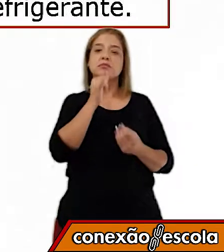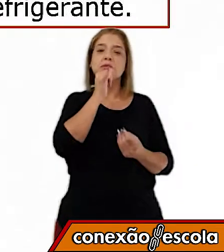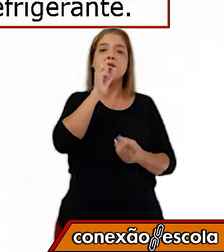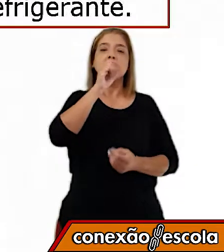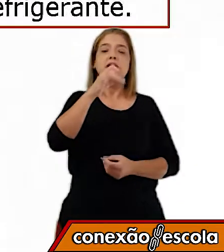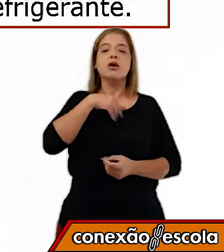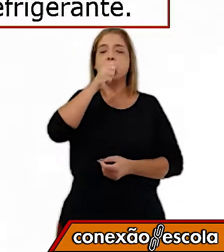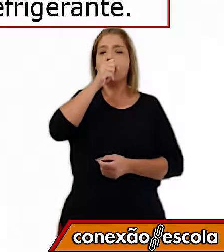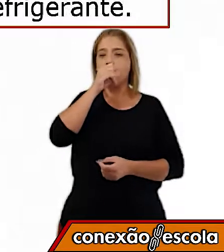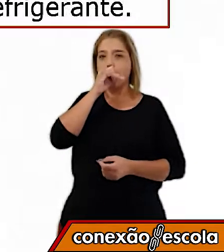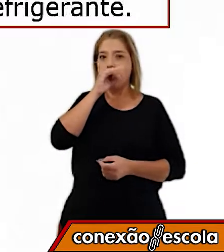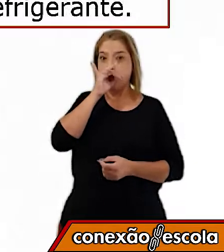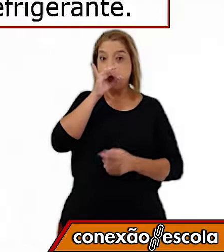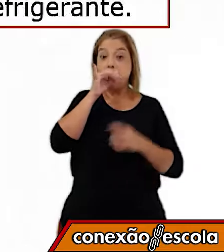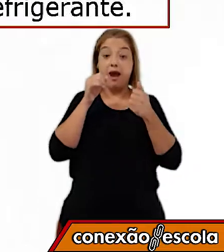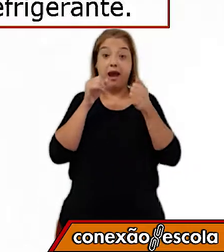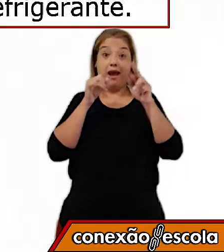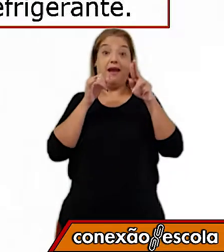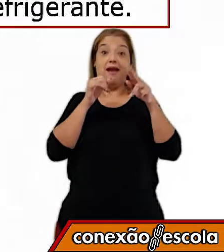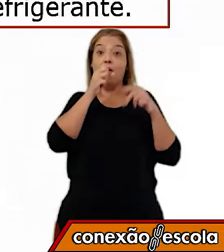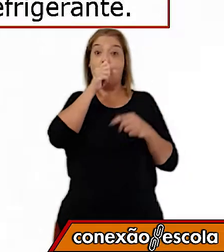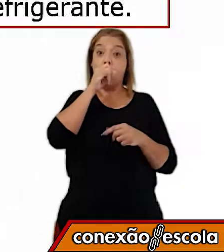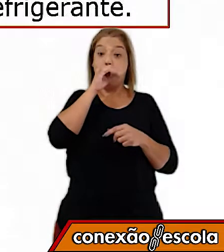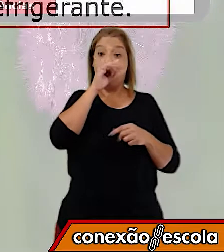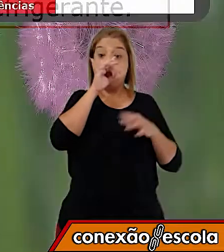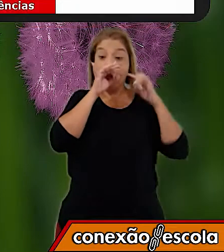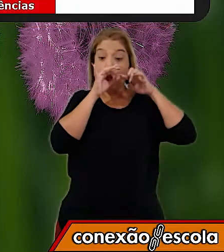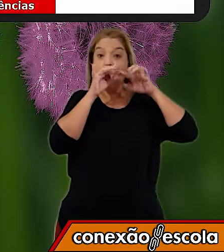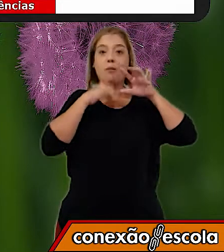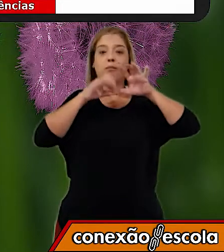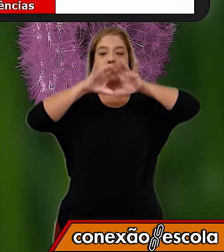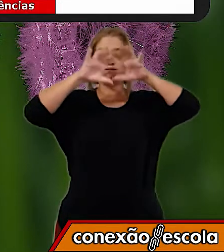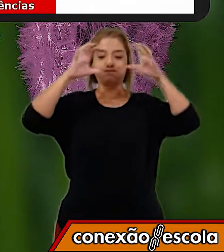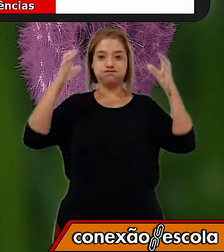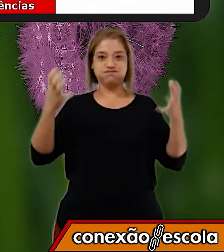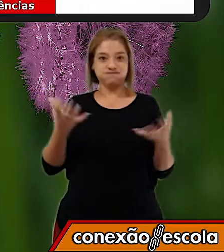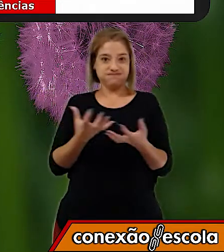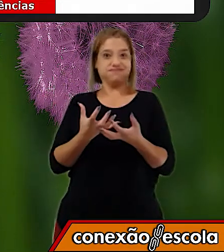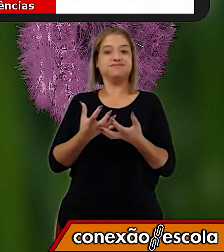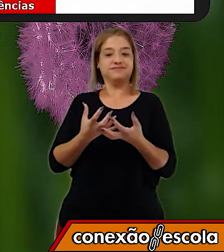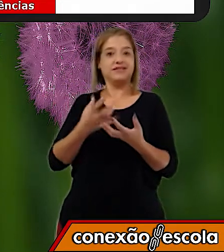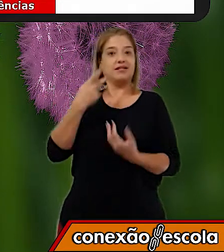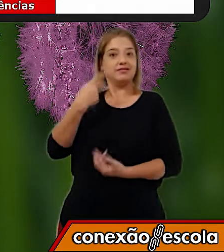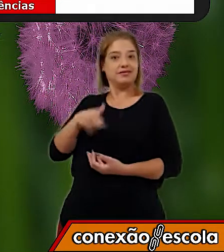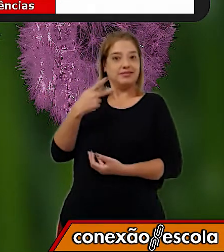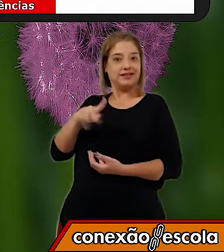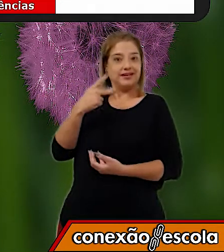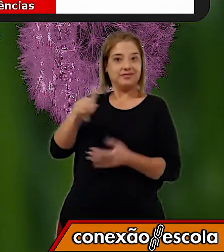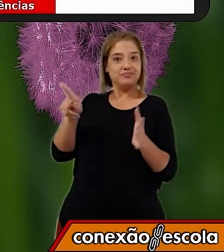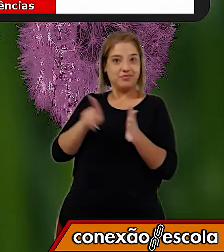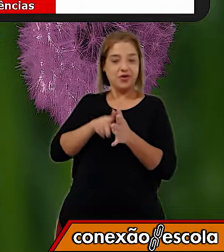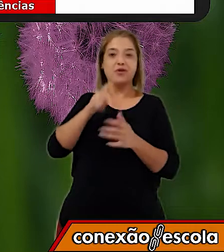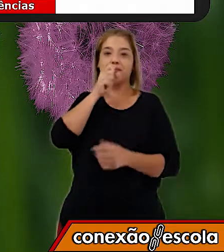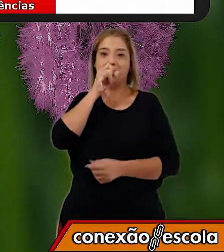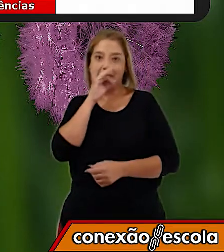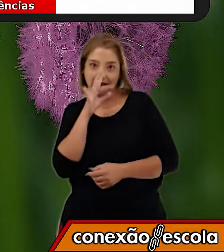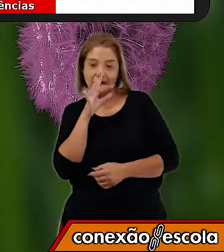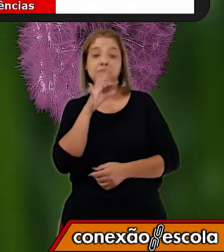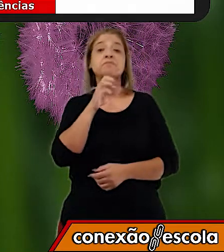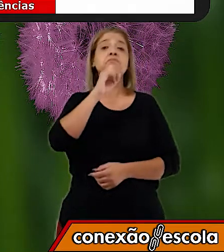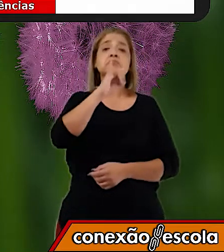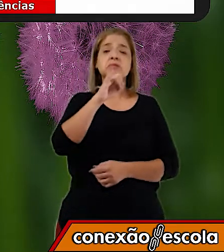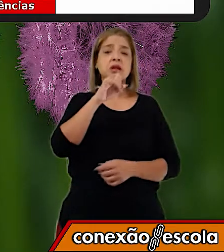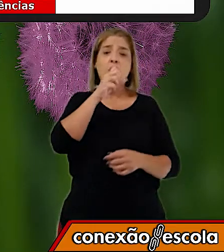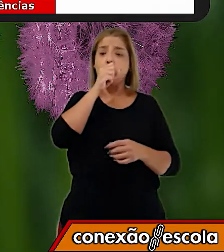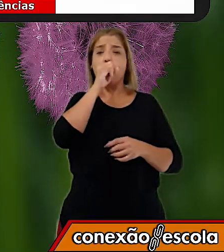estamos enchendo-o com ar, que assume o formato que o balão possui. Quando não há mais espaço para o